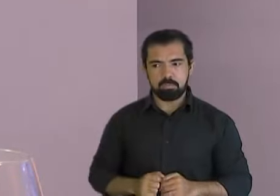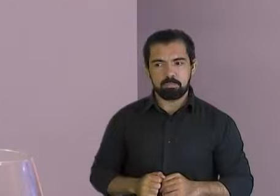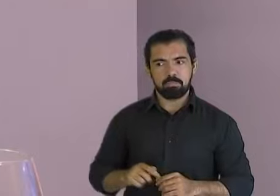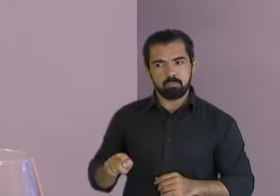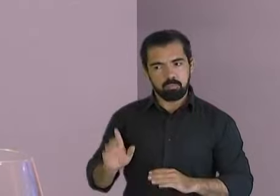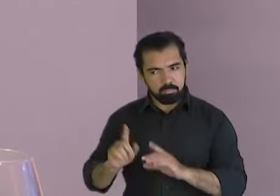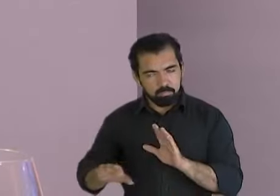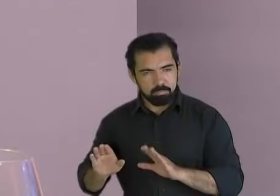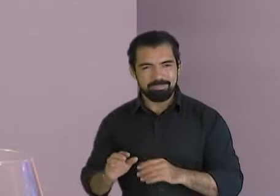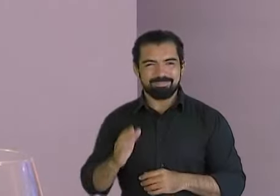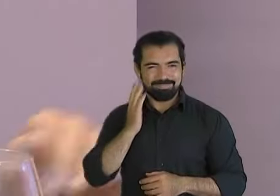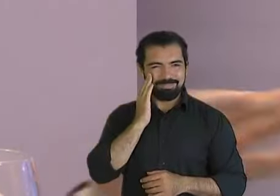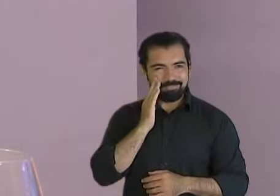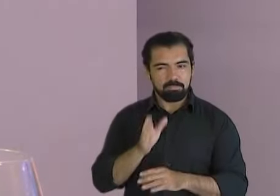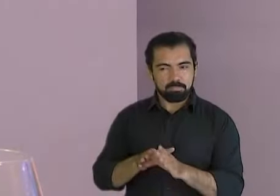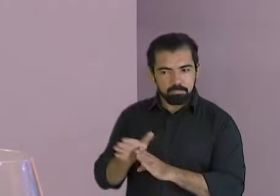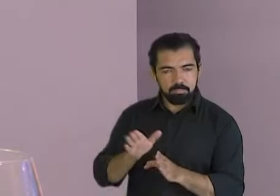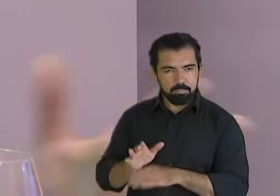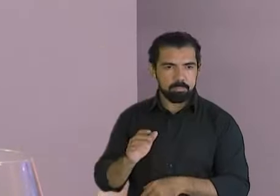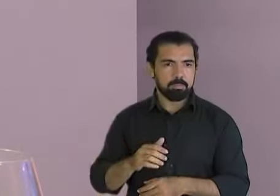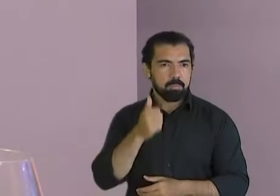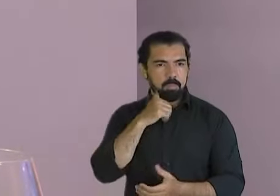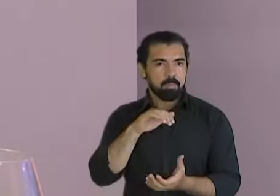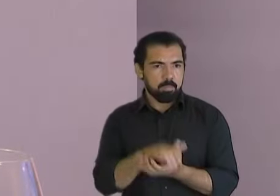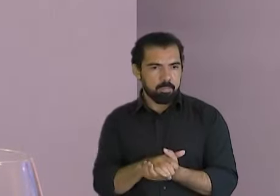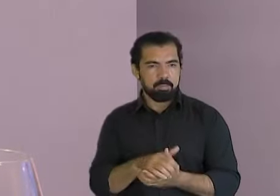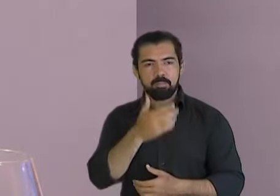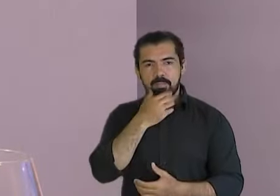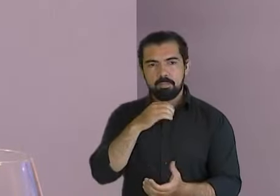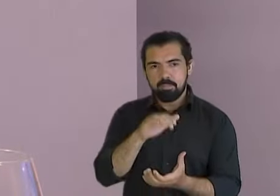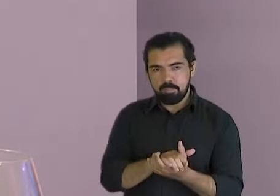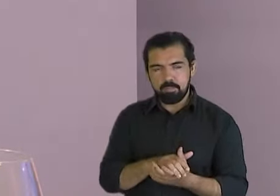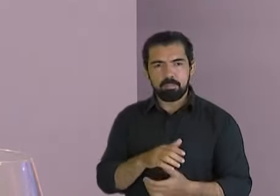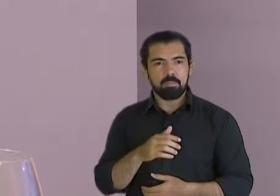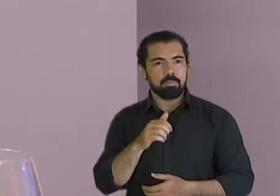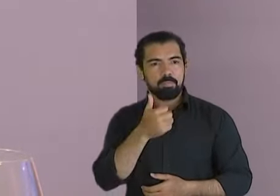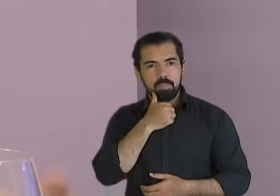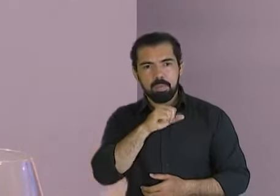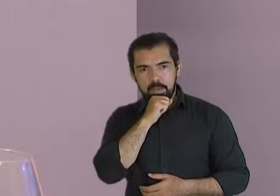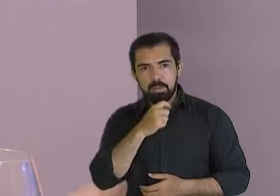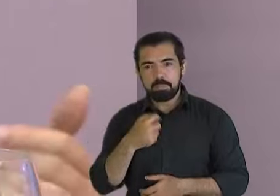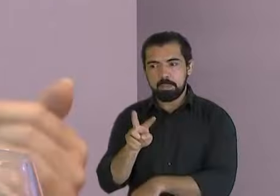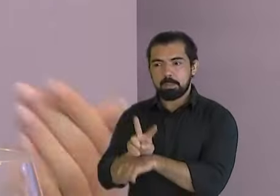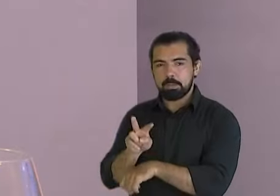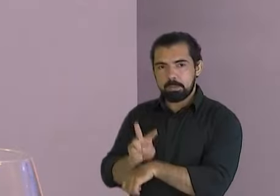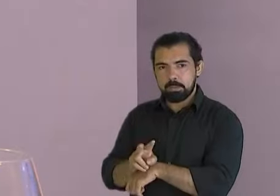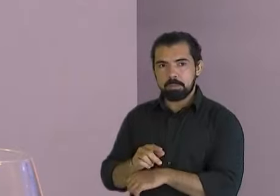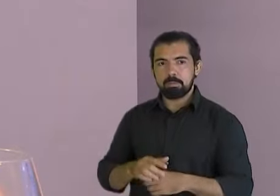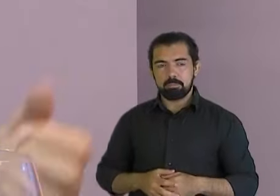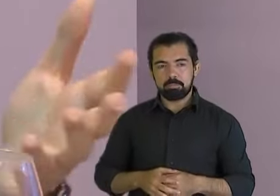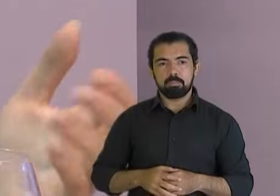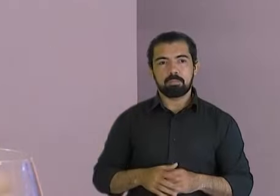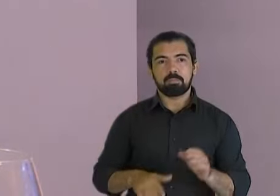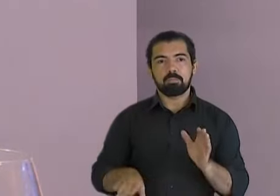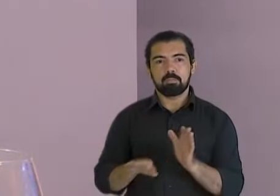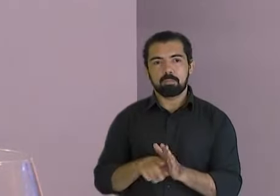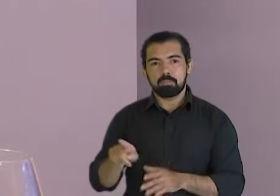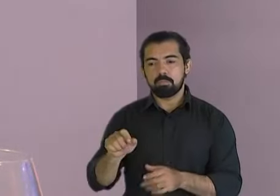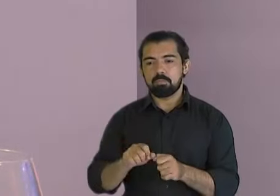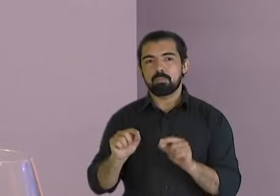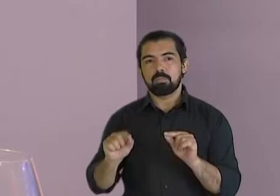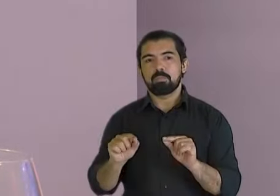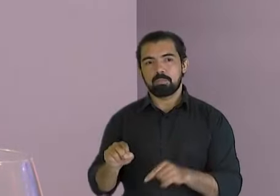e aí a sua esposa ou a sua mãe precisa lhe vigiar, né? Então nesse momento inicial eu preciso perguntar à sua mãe, chegar e dizer assim: o que que você está fazendo